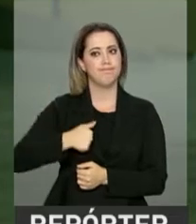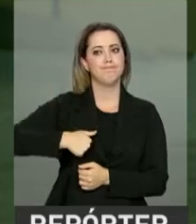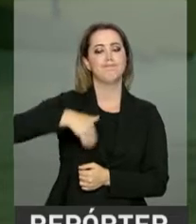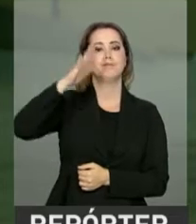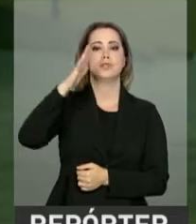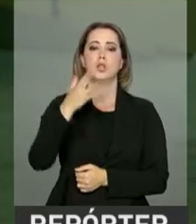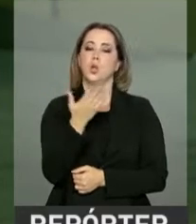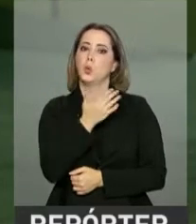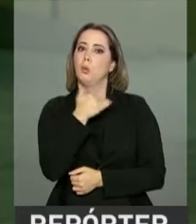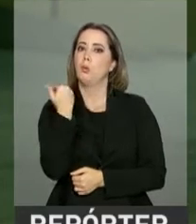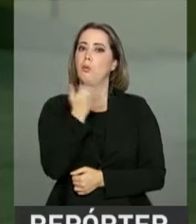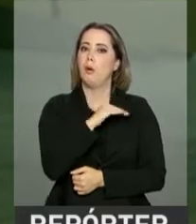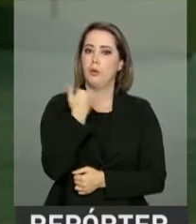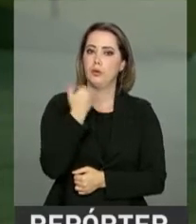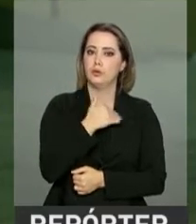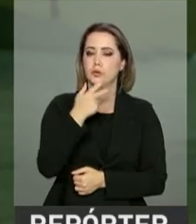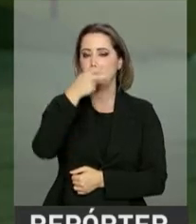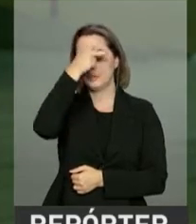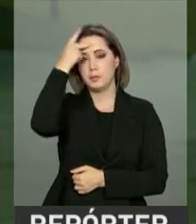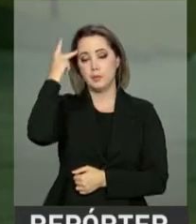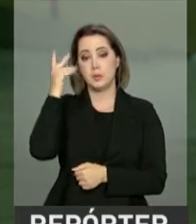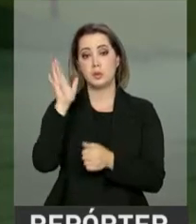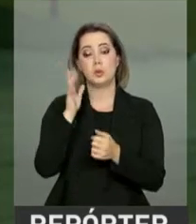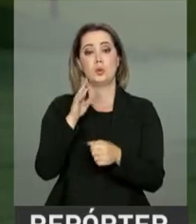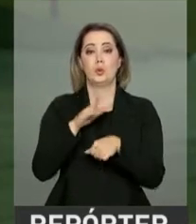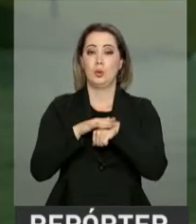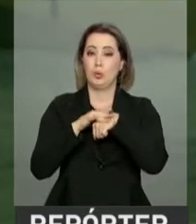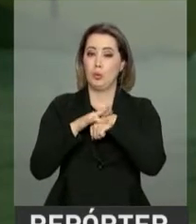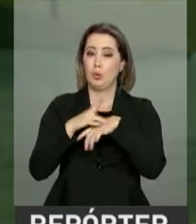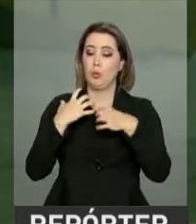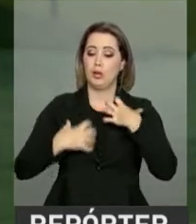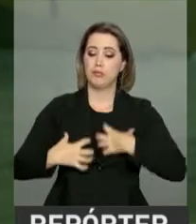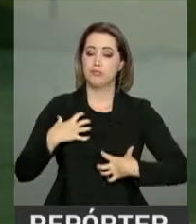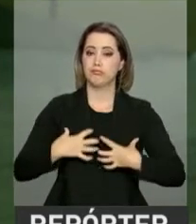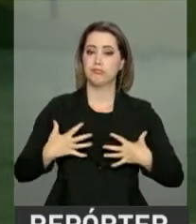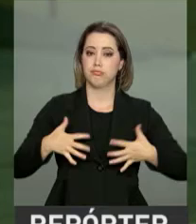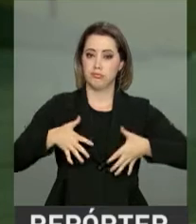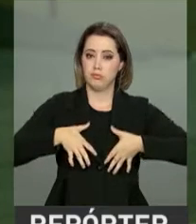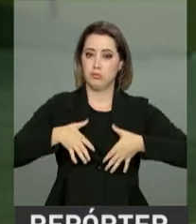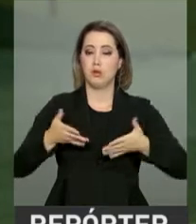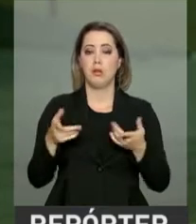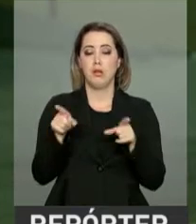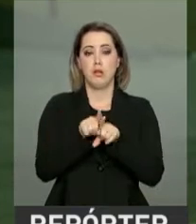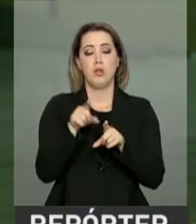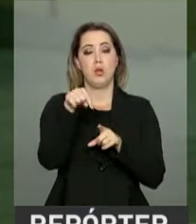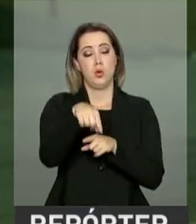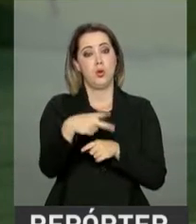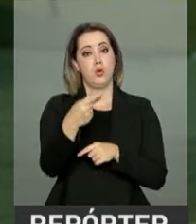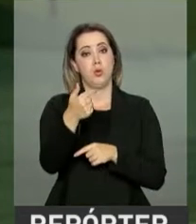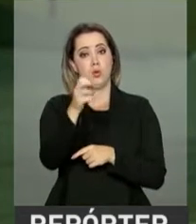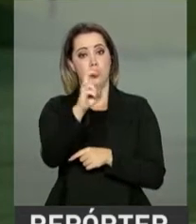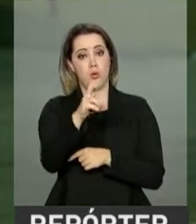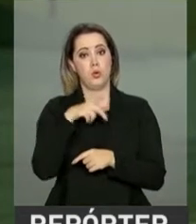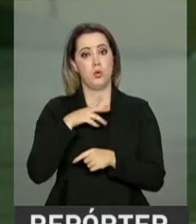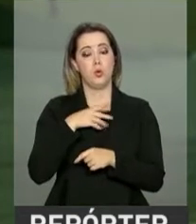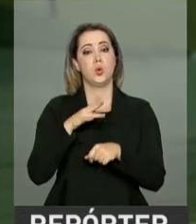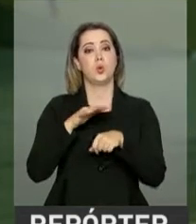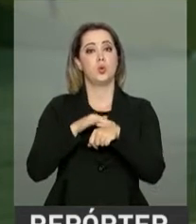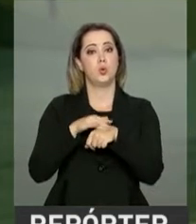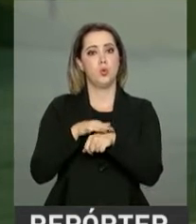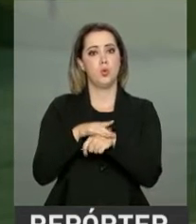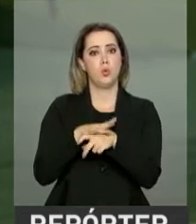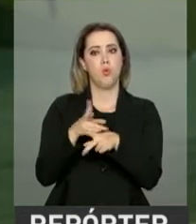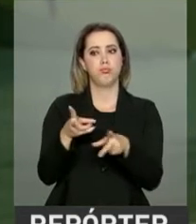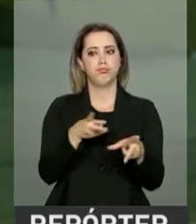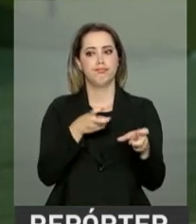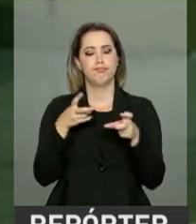riscos de morte por tuberculose. No mundo, em 2015, a tuberculose foi a doença infecciosa que mais